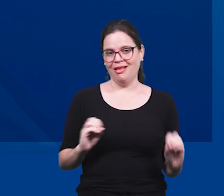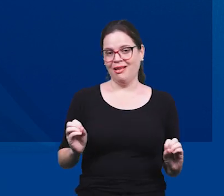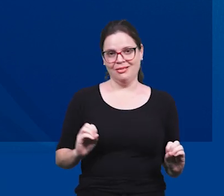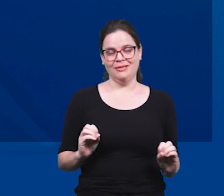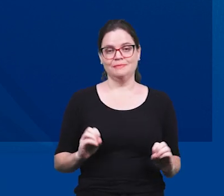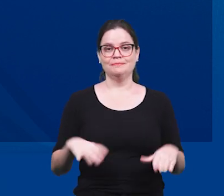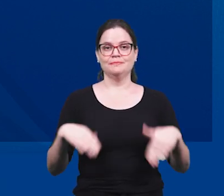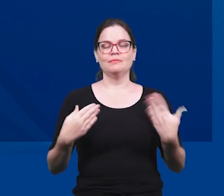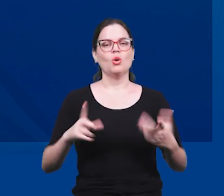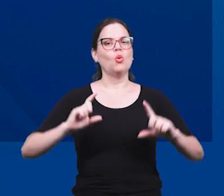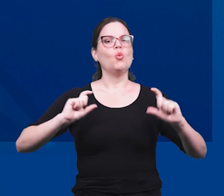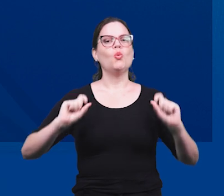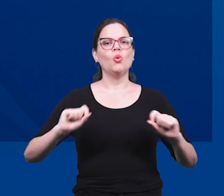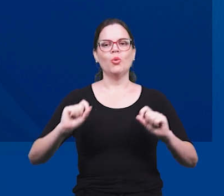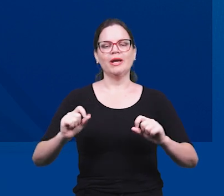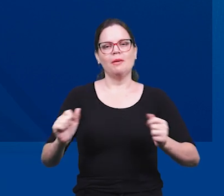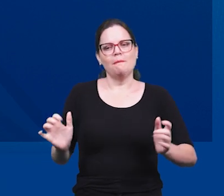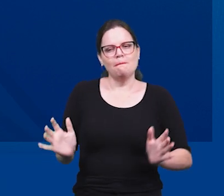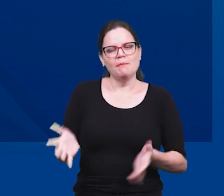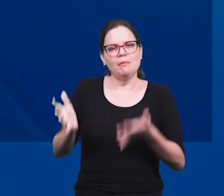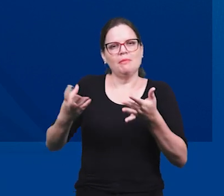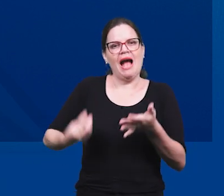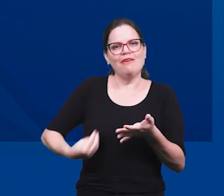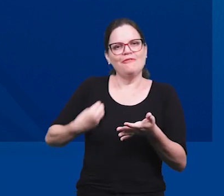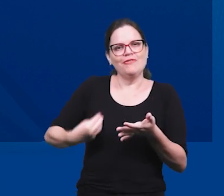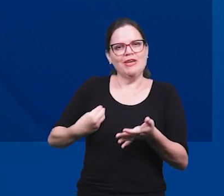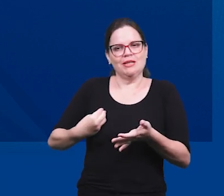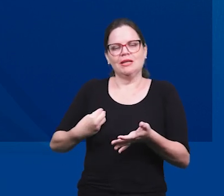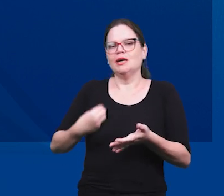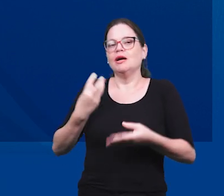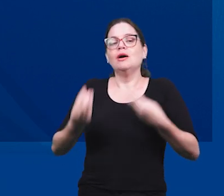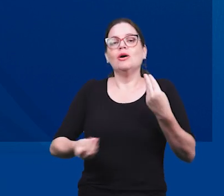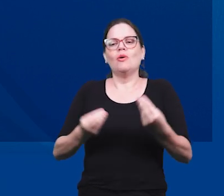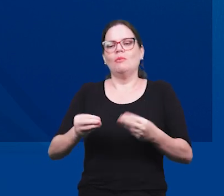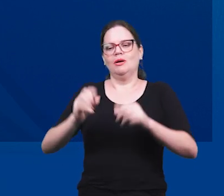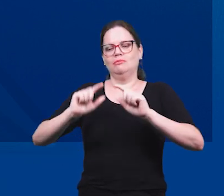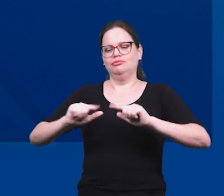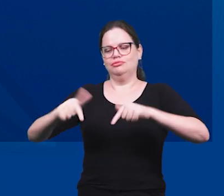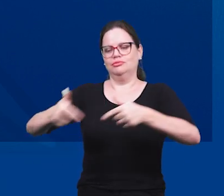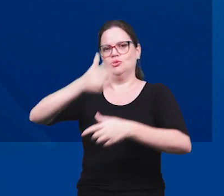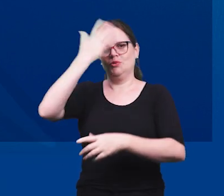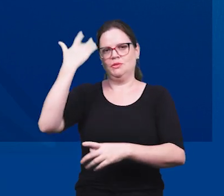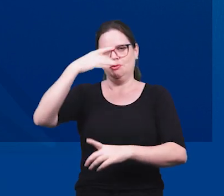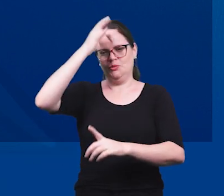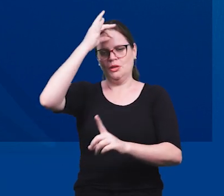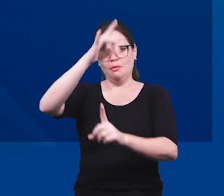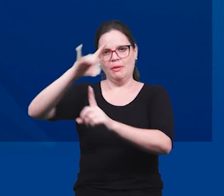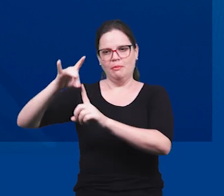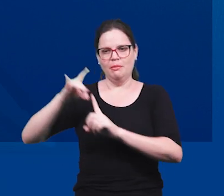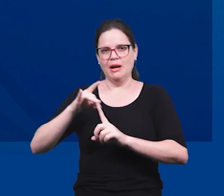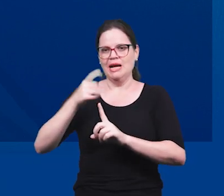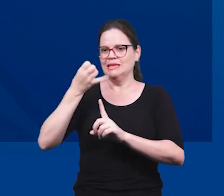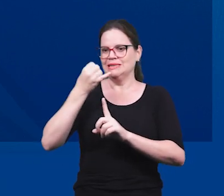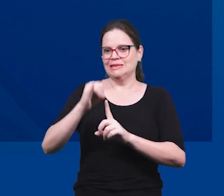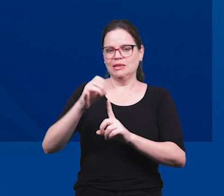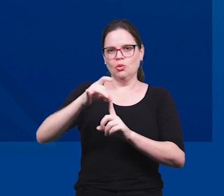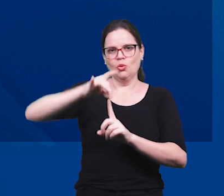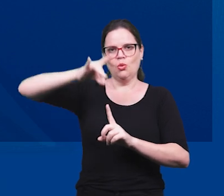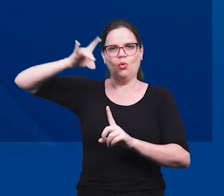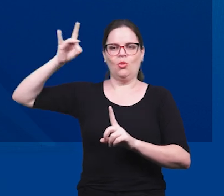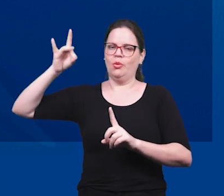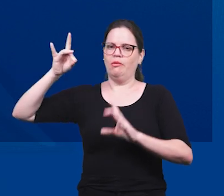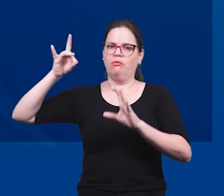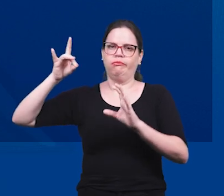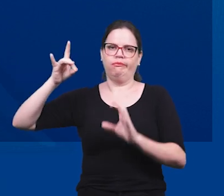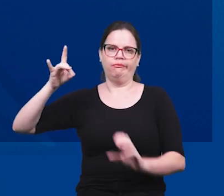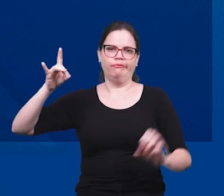traz avivamento ou o que dá vida à igreja é a operação do Espírito Santo. Sem essa, qualquer movimento de